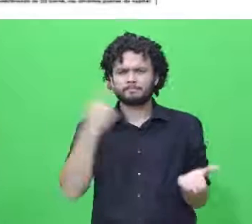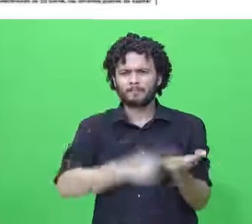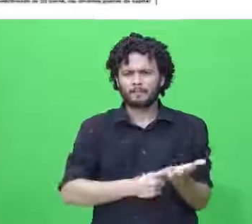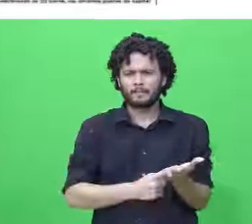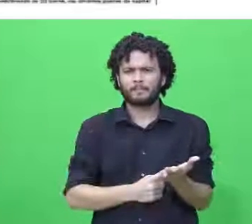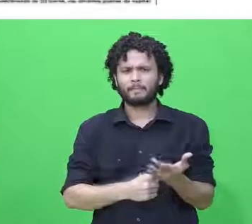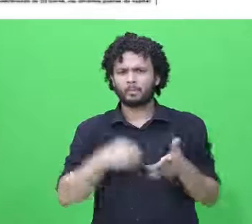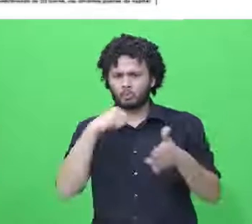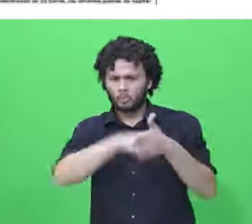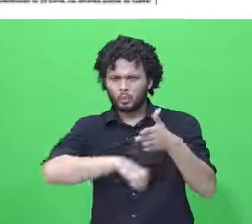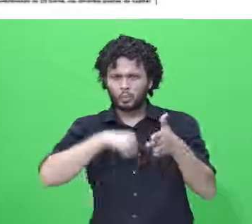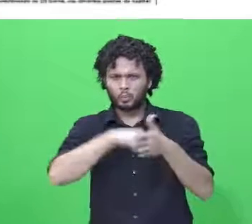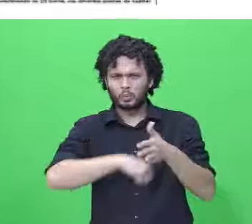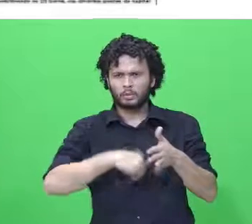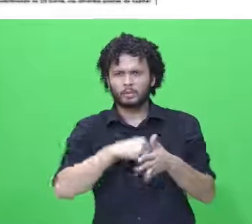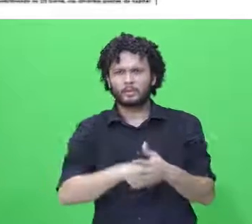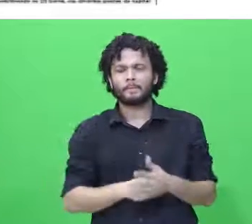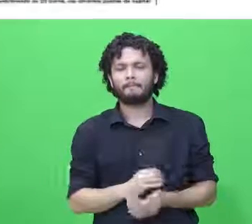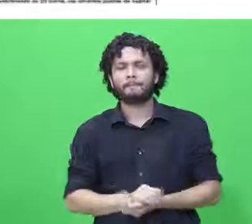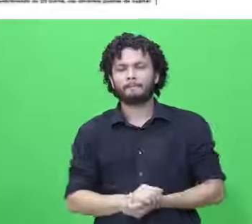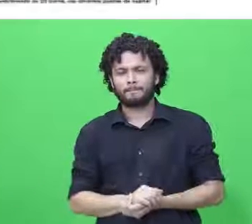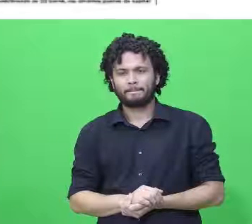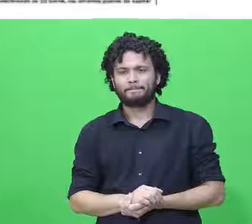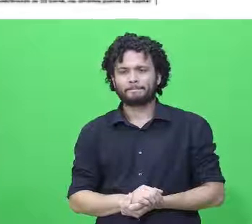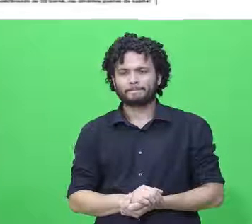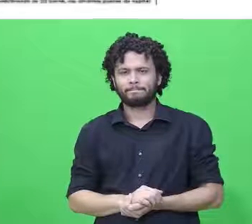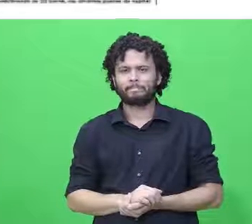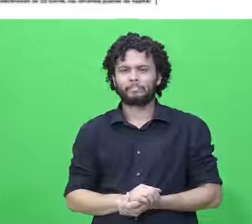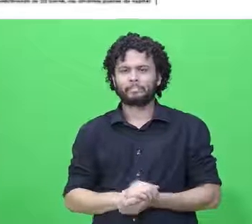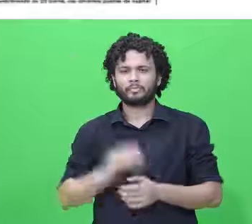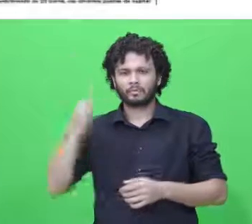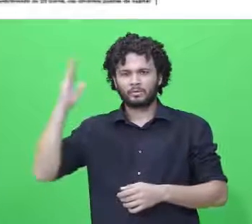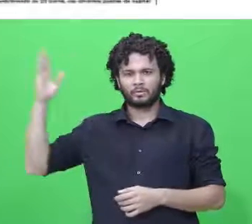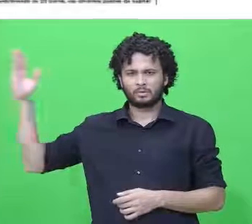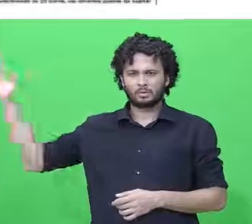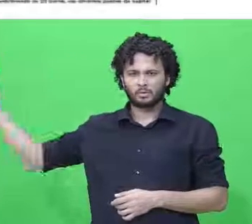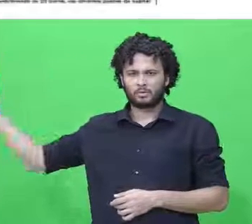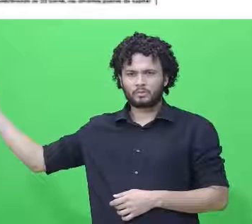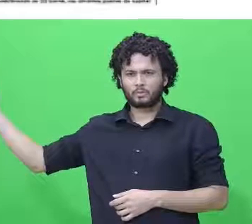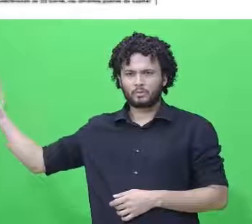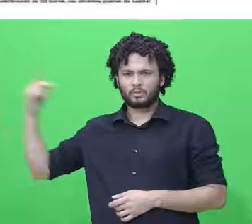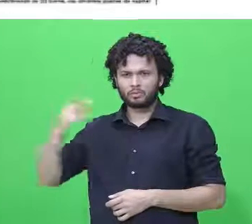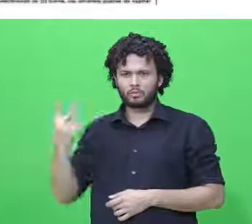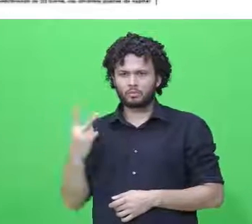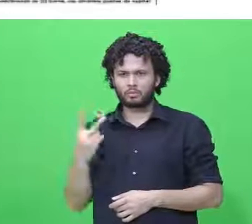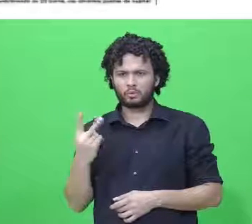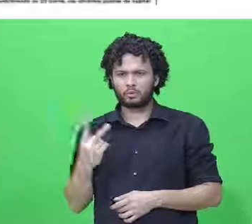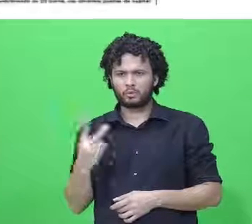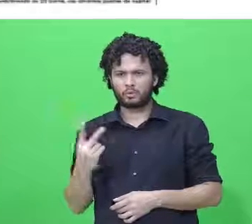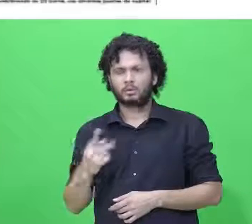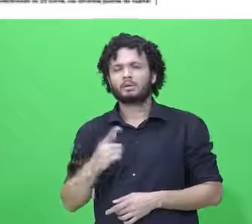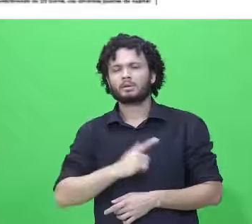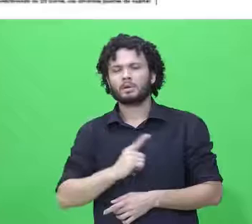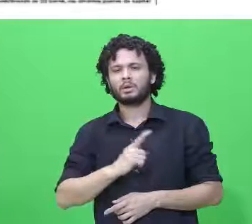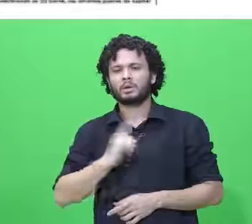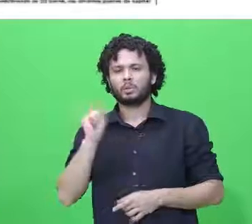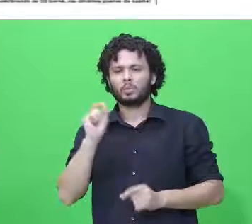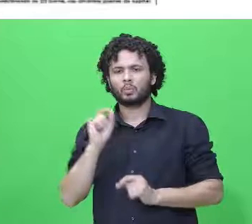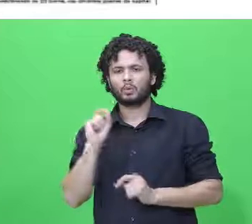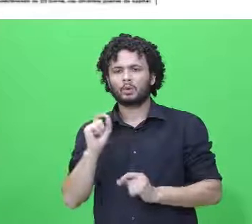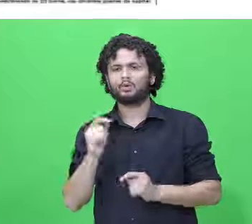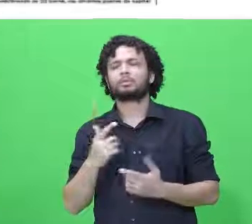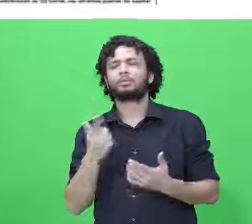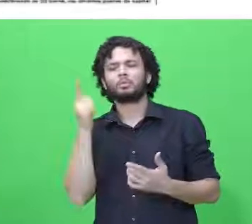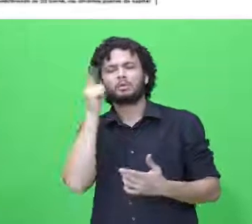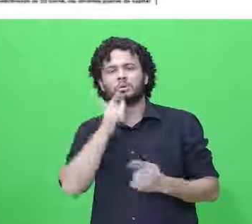para a luta. Num outro momento, né, no cartaz do meio, a gente tem então abaixo a ditadura. Inclusive, se vocês observarem, né,